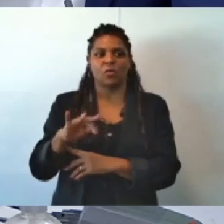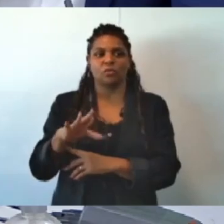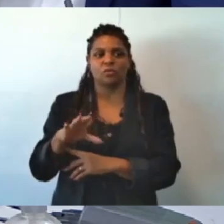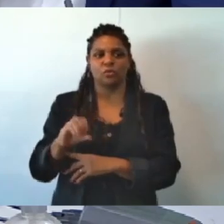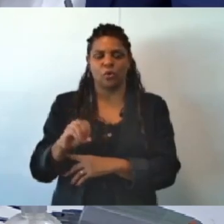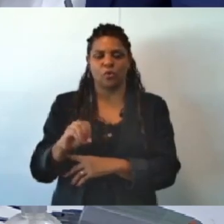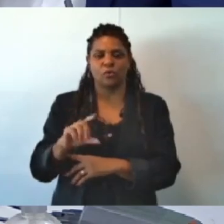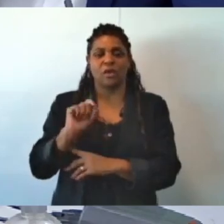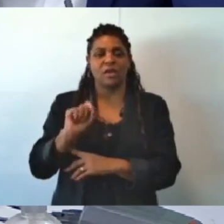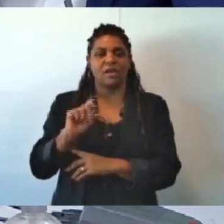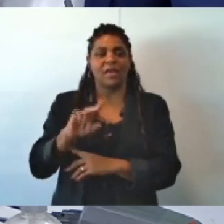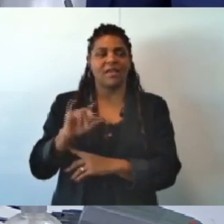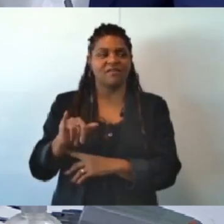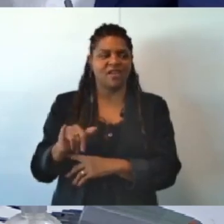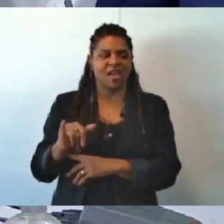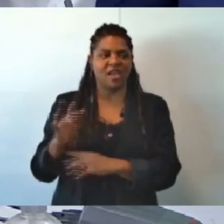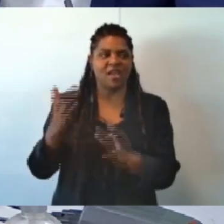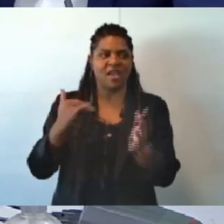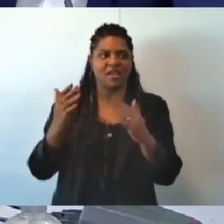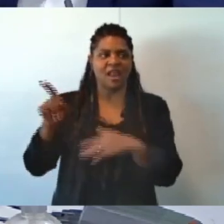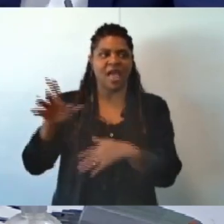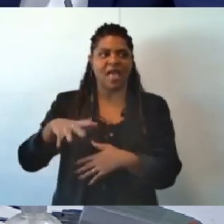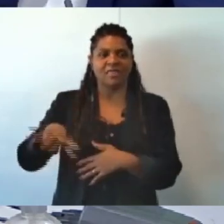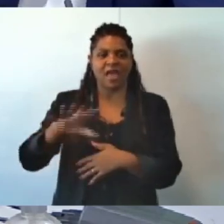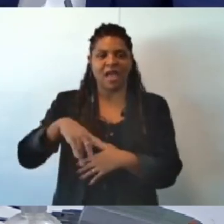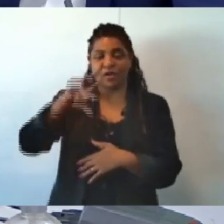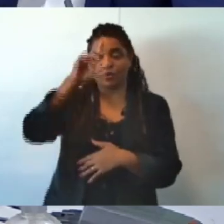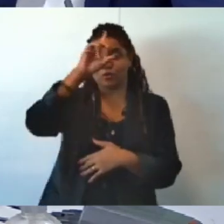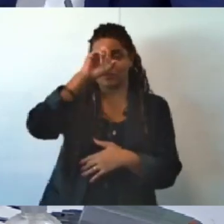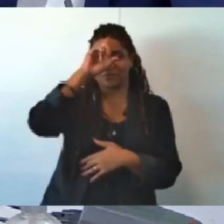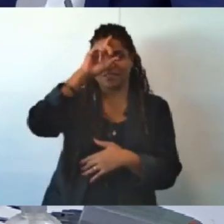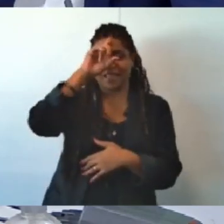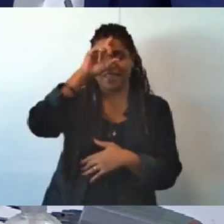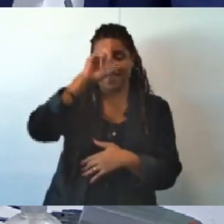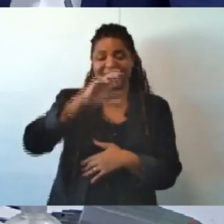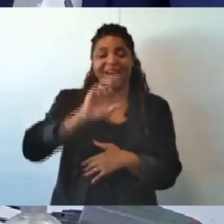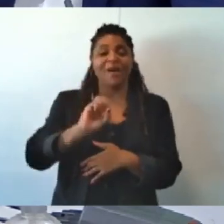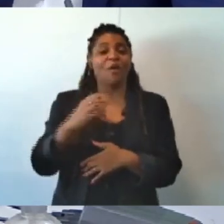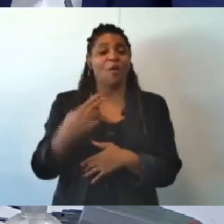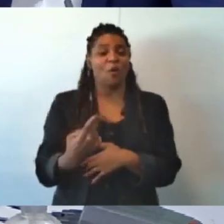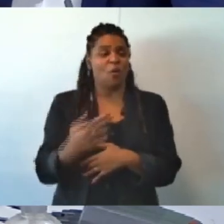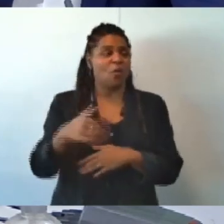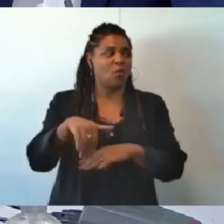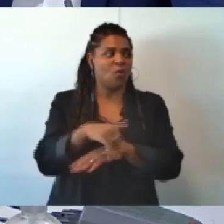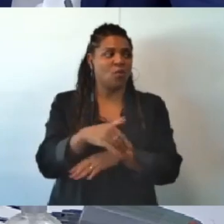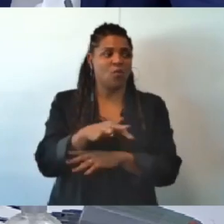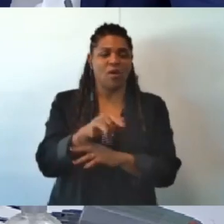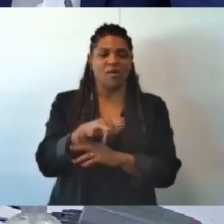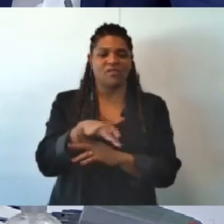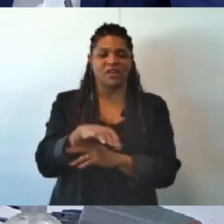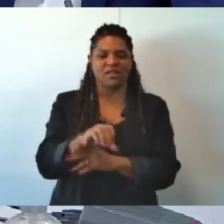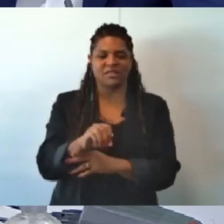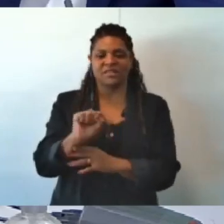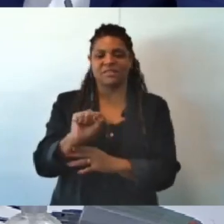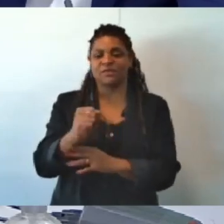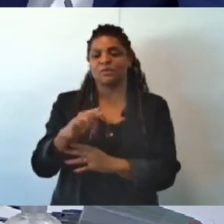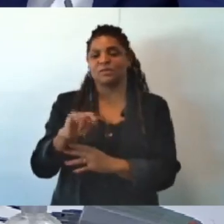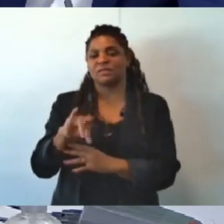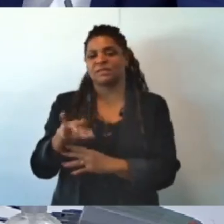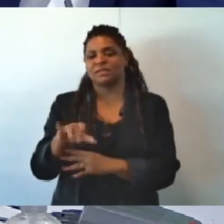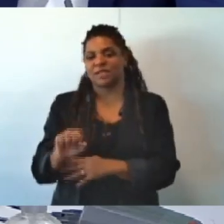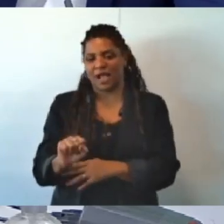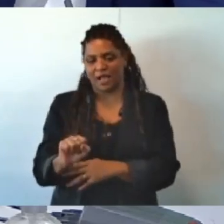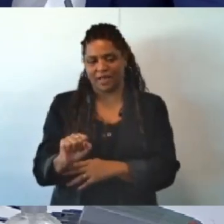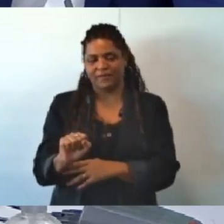região hospitalar, lá em Florença, ou Francisco Salles, que realmente vai pegar uma parte da